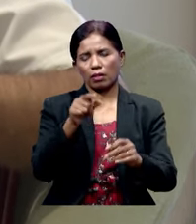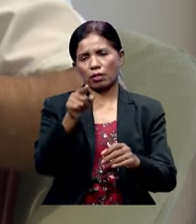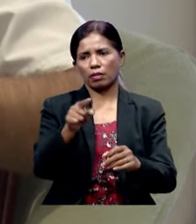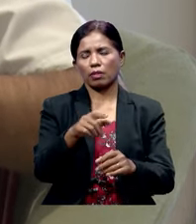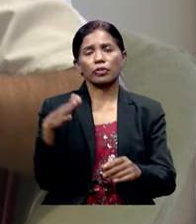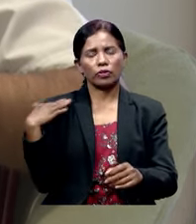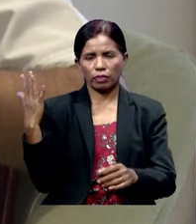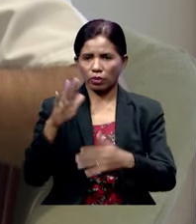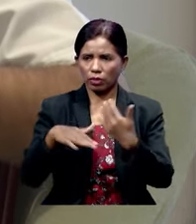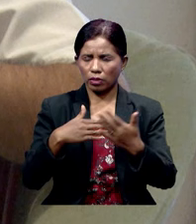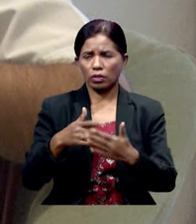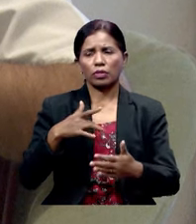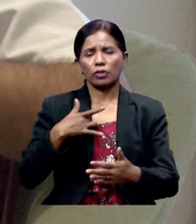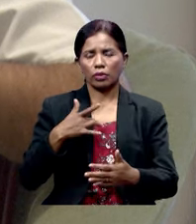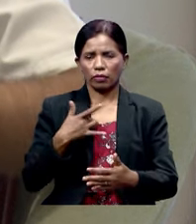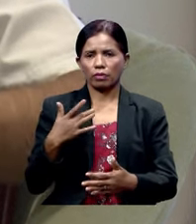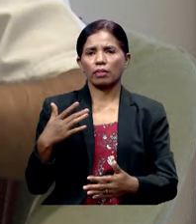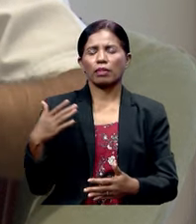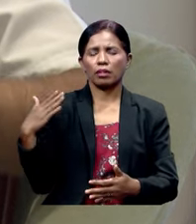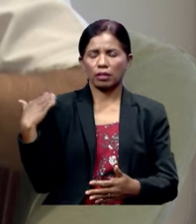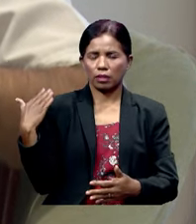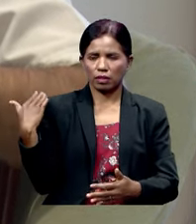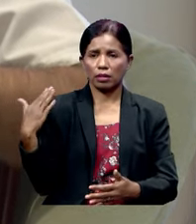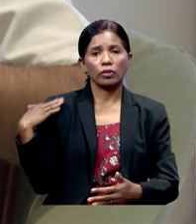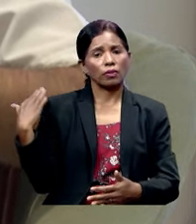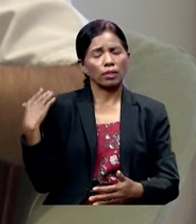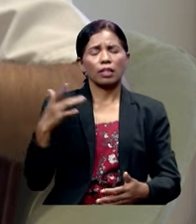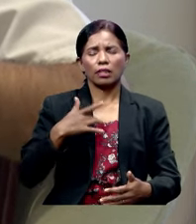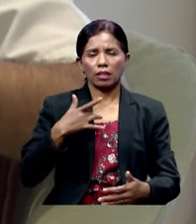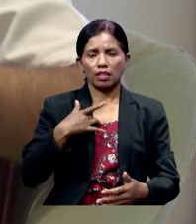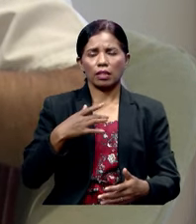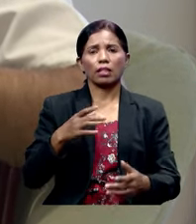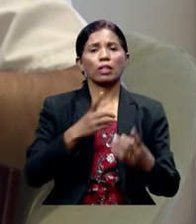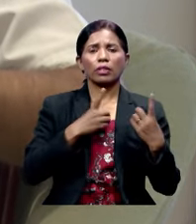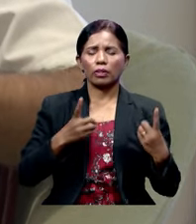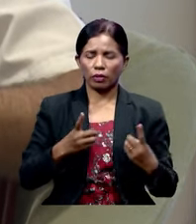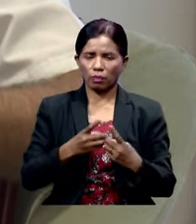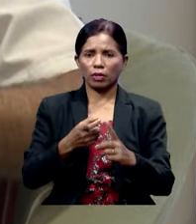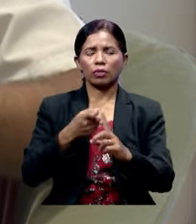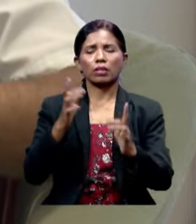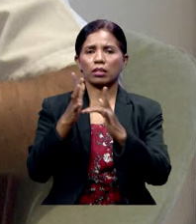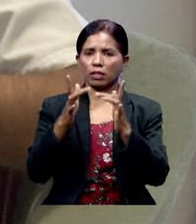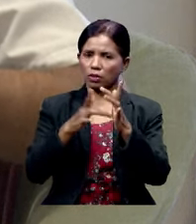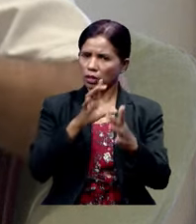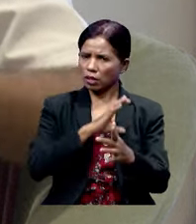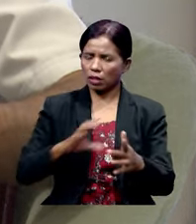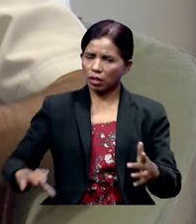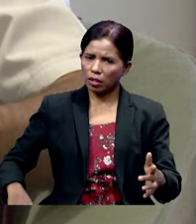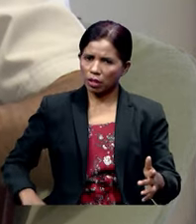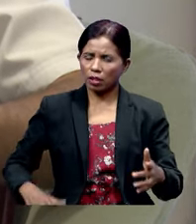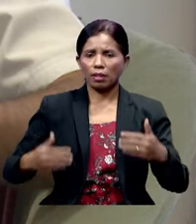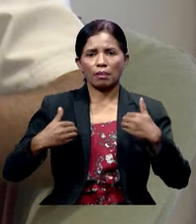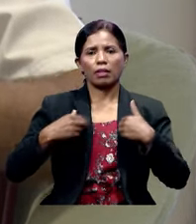deve sentir esta amor de Cristo e esta confiança que Cristo tem para